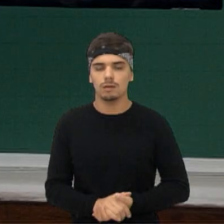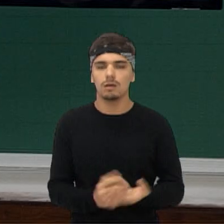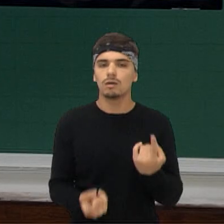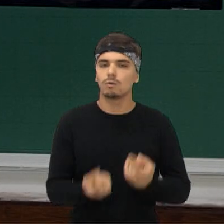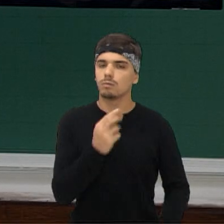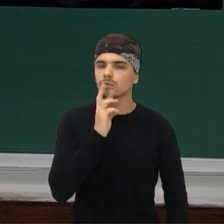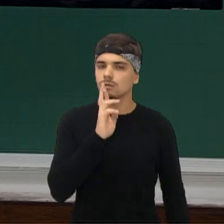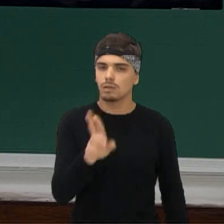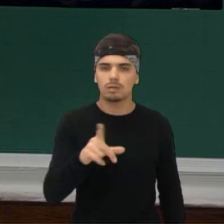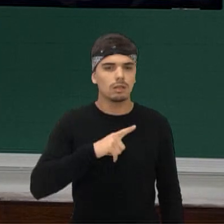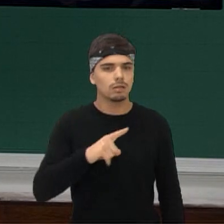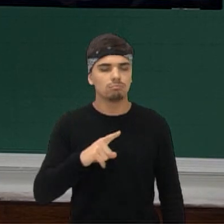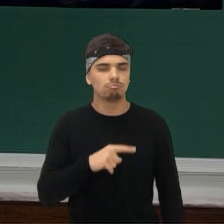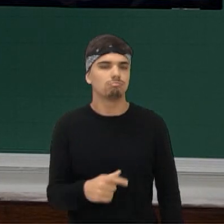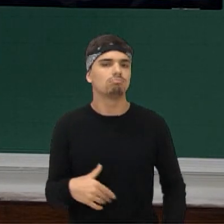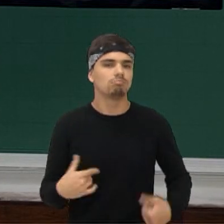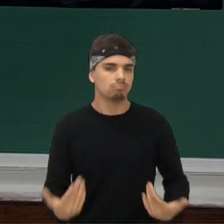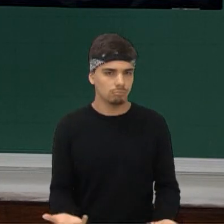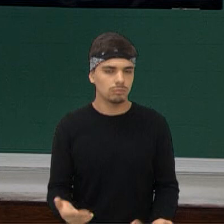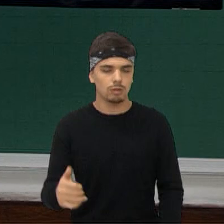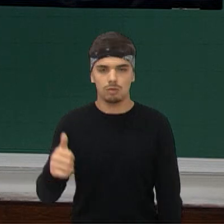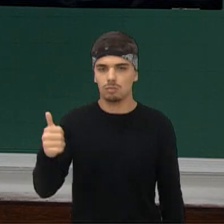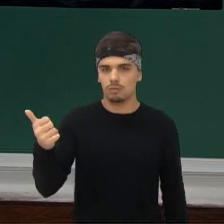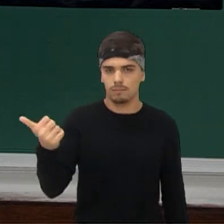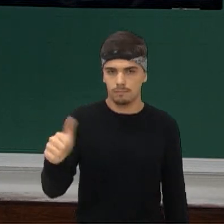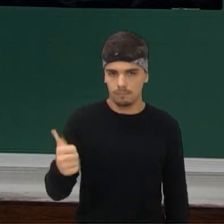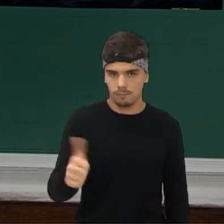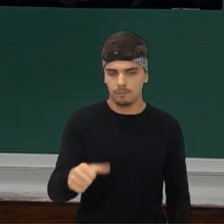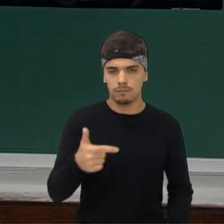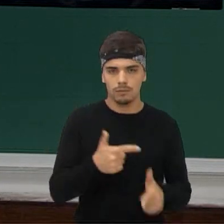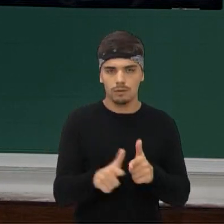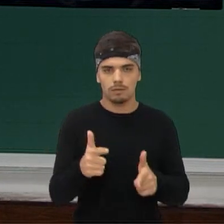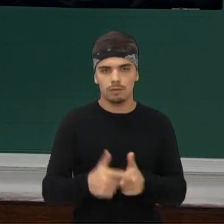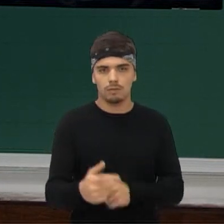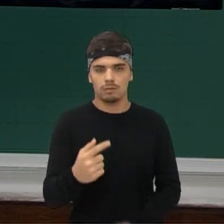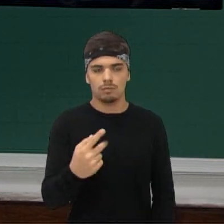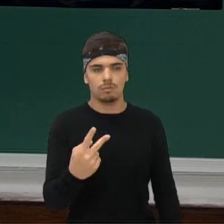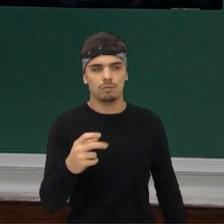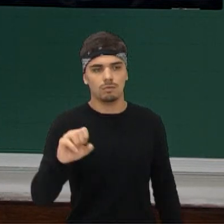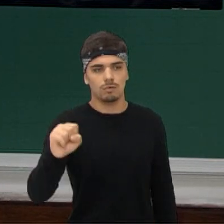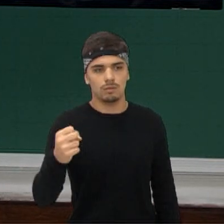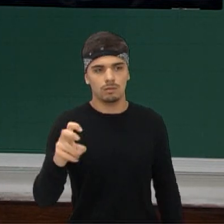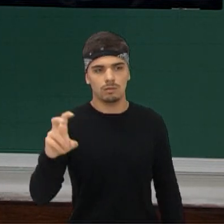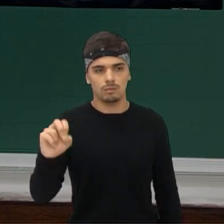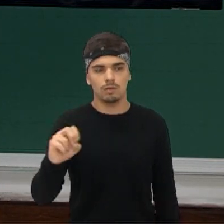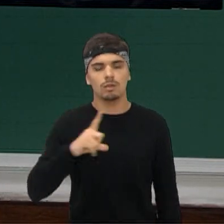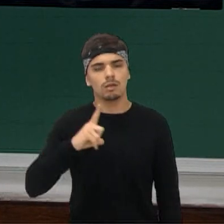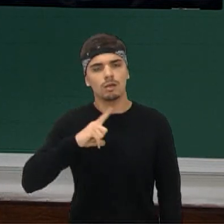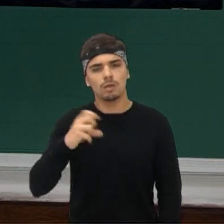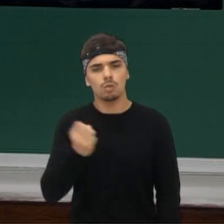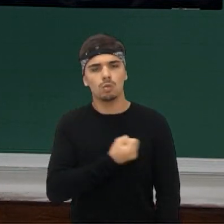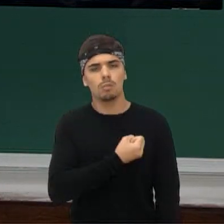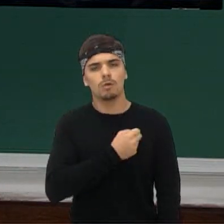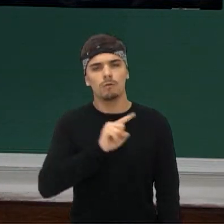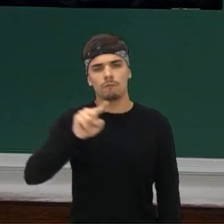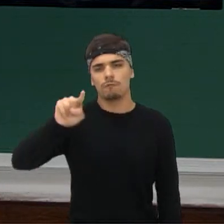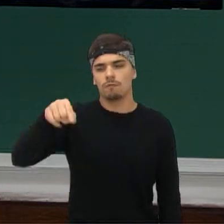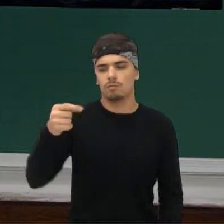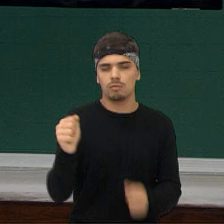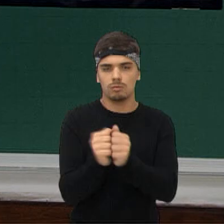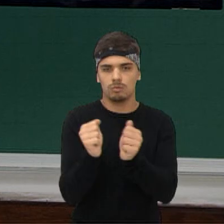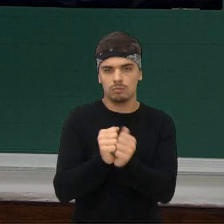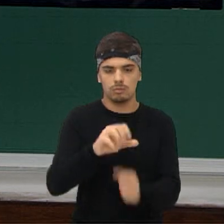resultado eu tenho? 11 dividido por 850. É um número com vírgula, né?